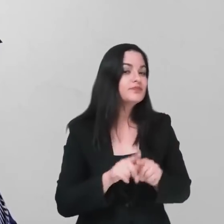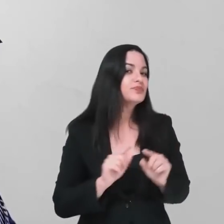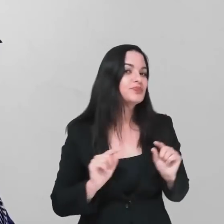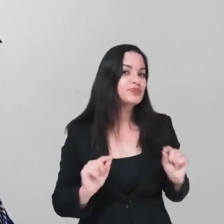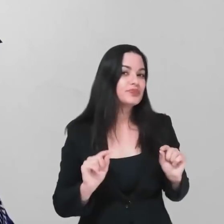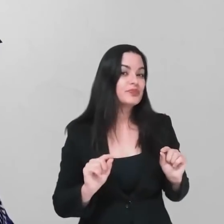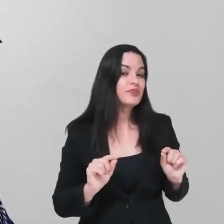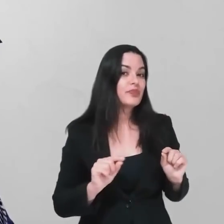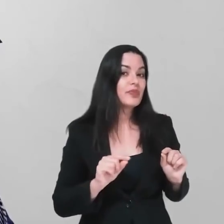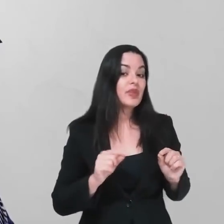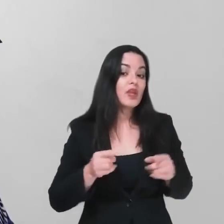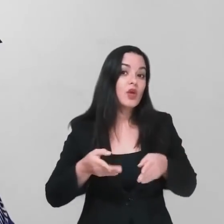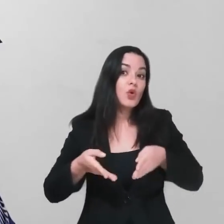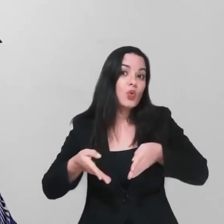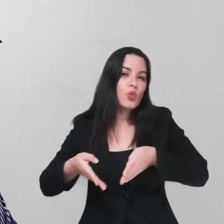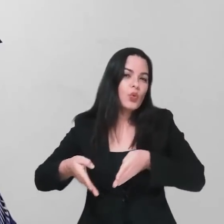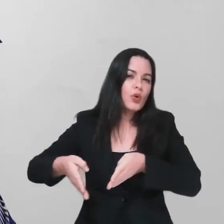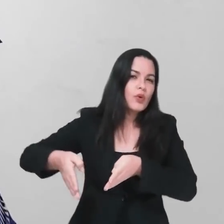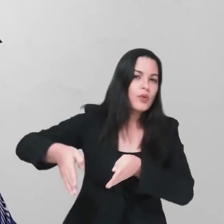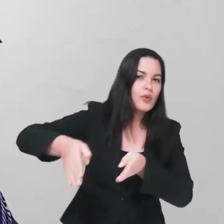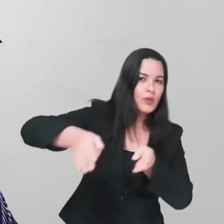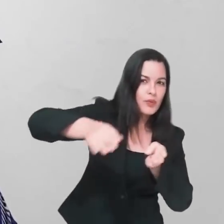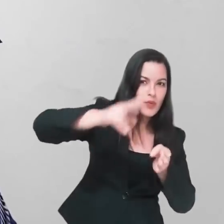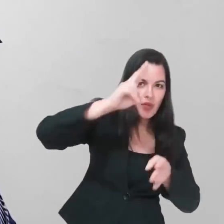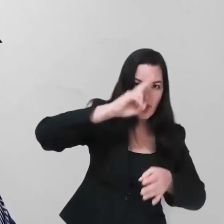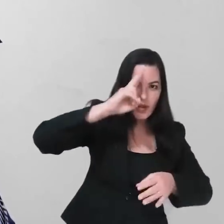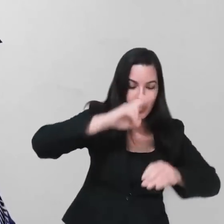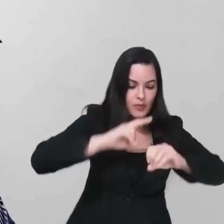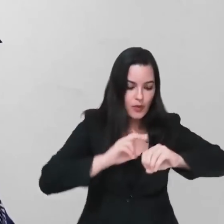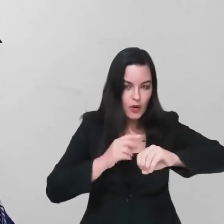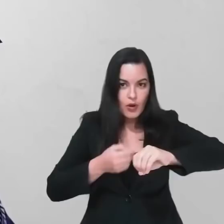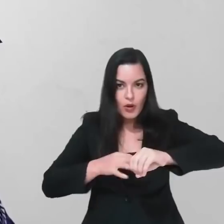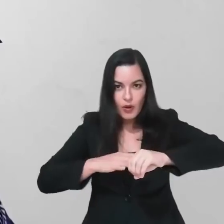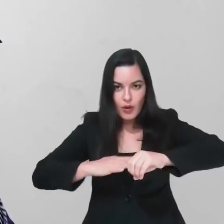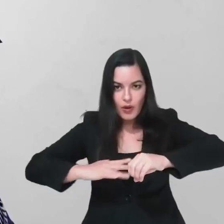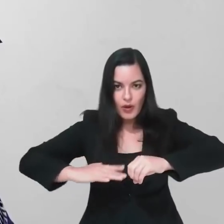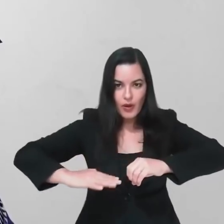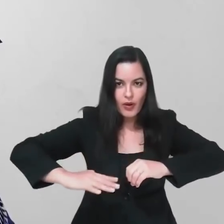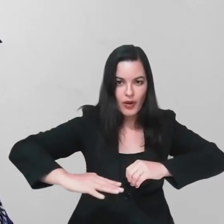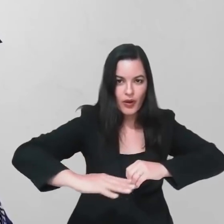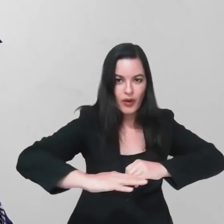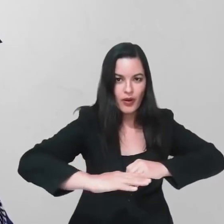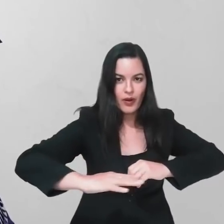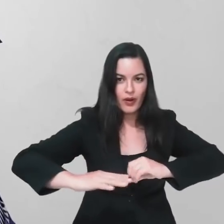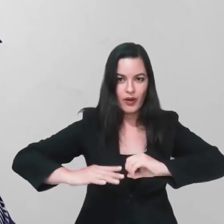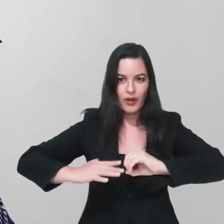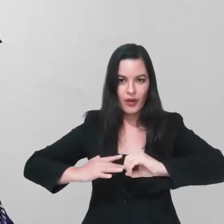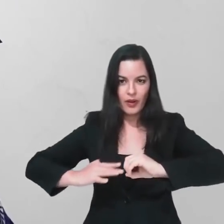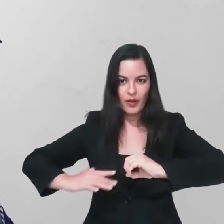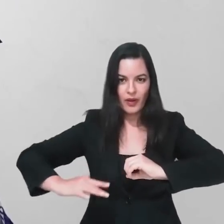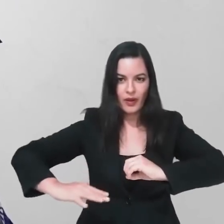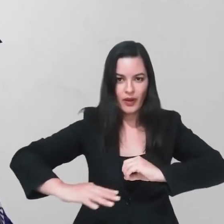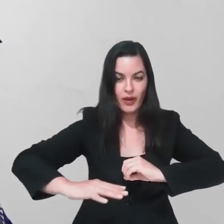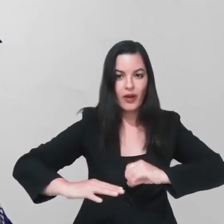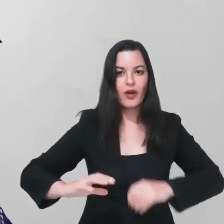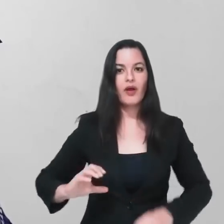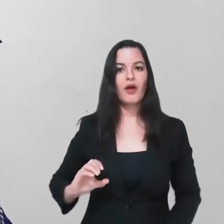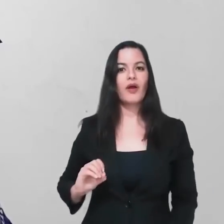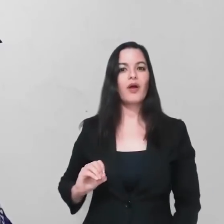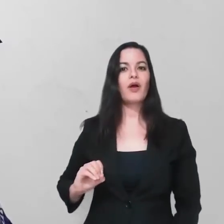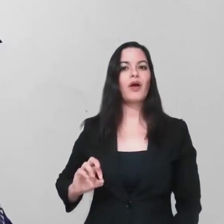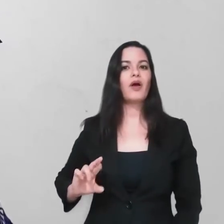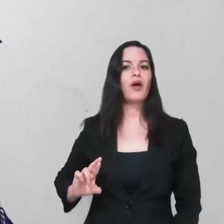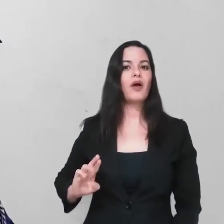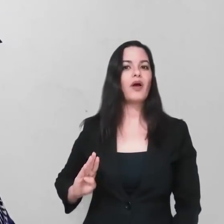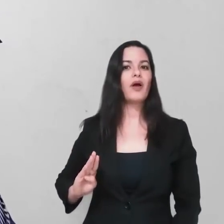que aquele caminho, a órbita que a Terra percorre em torno do Sol, ela não é